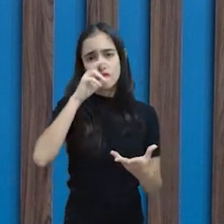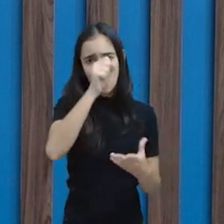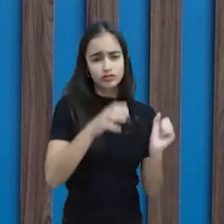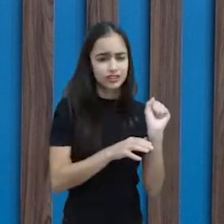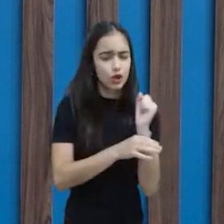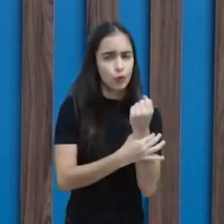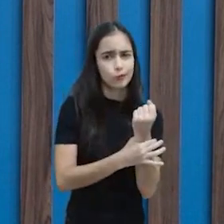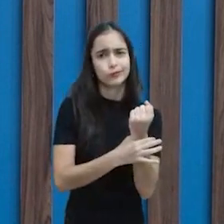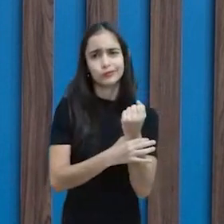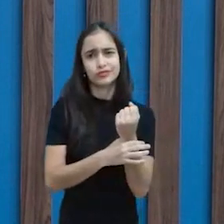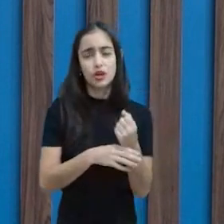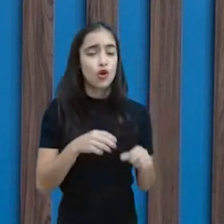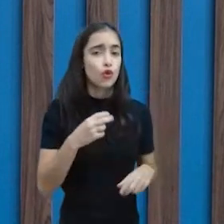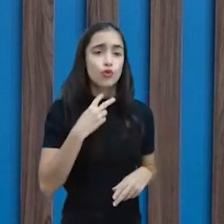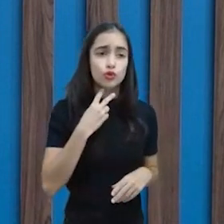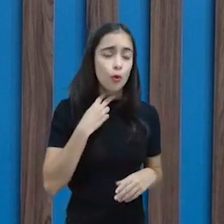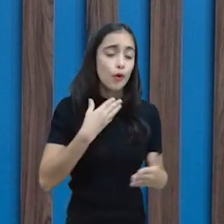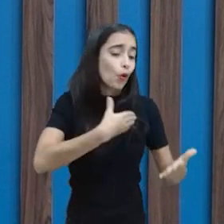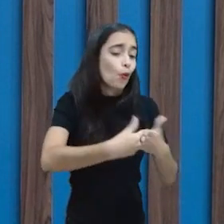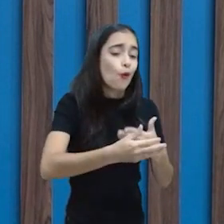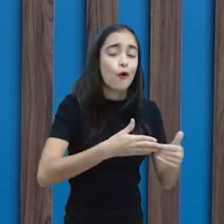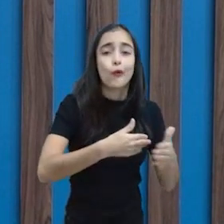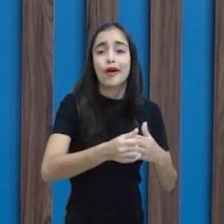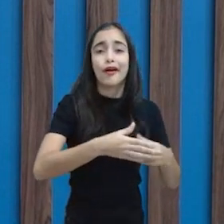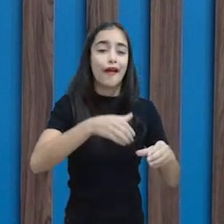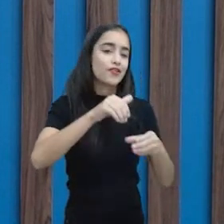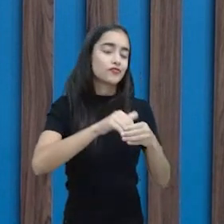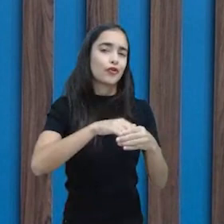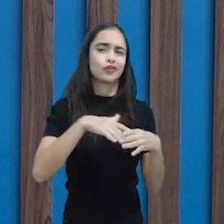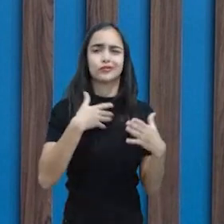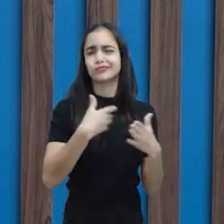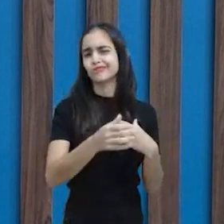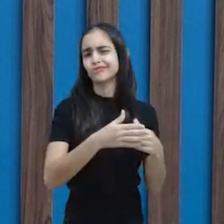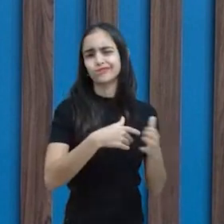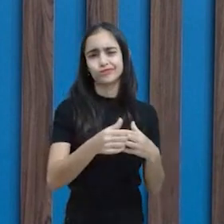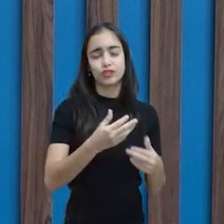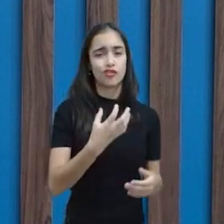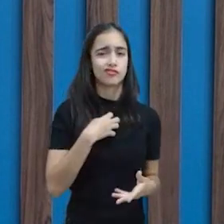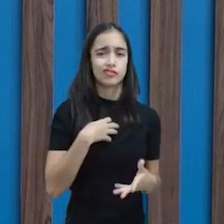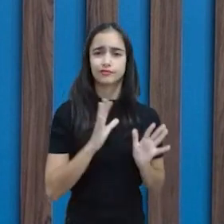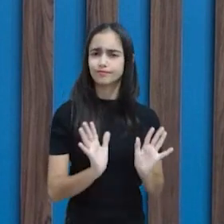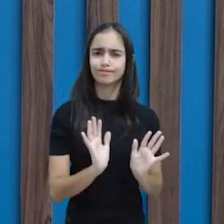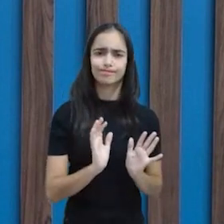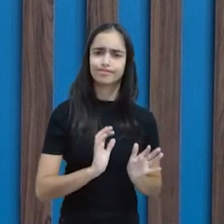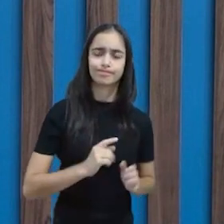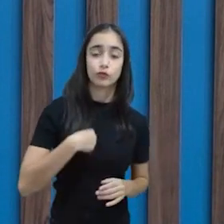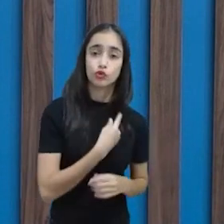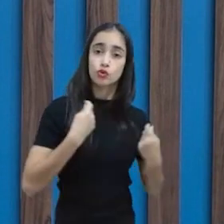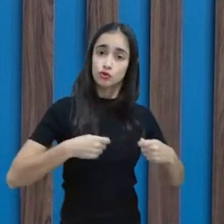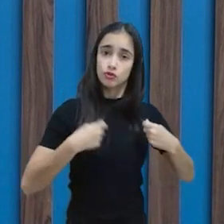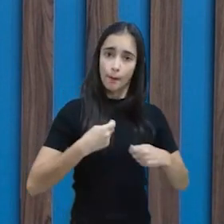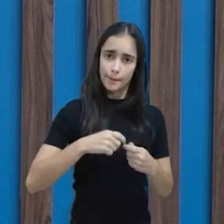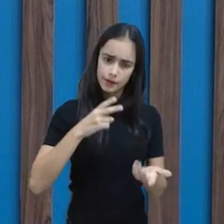é só, vou votar e deixo para lá, daqui a 4 anos é outro, não sei o quê. Não. A gente deve